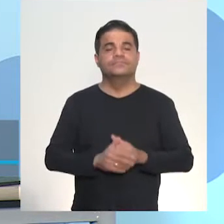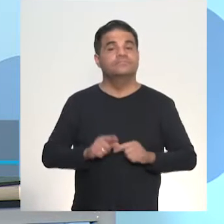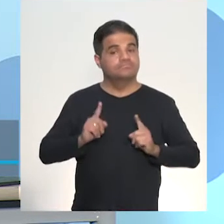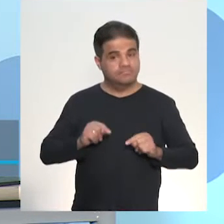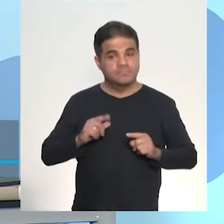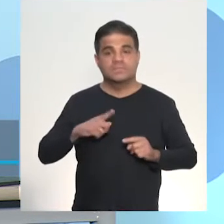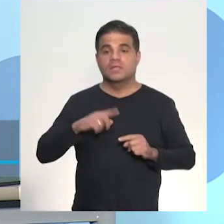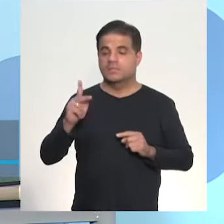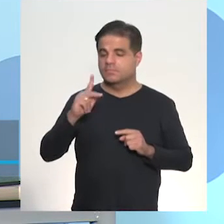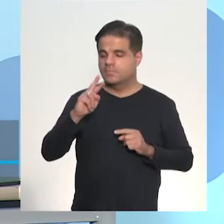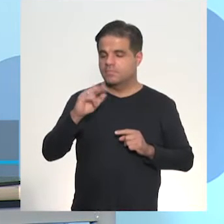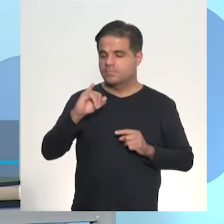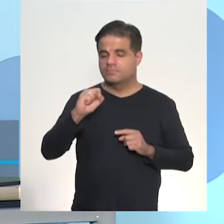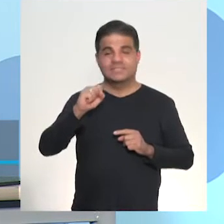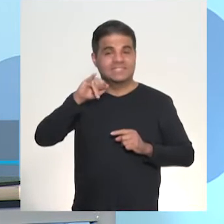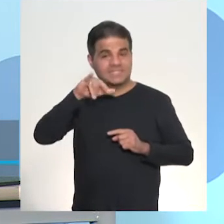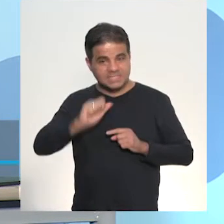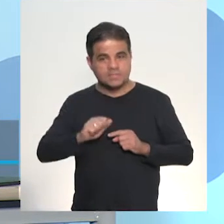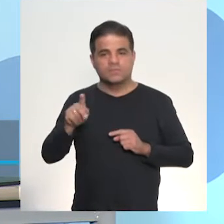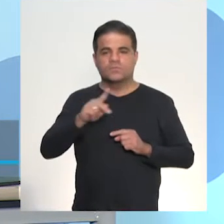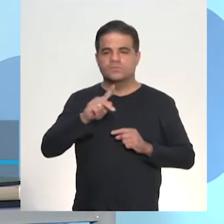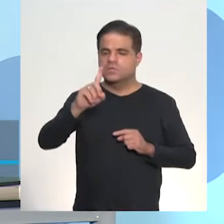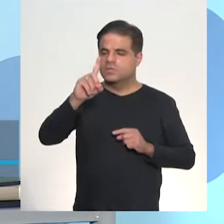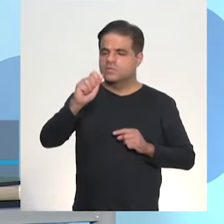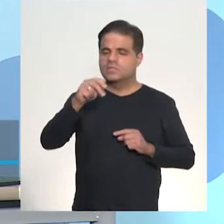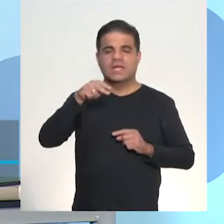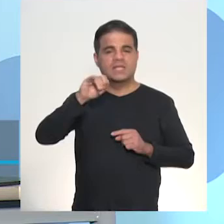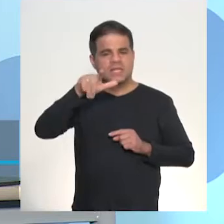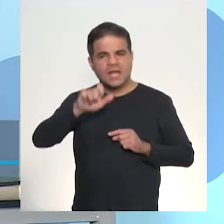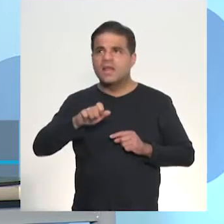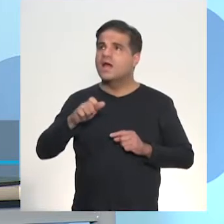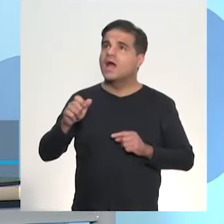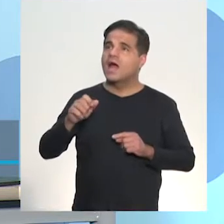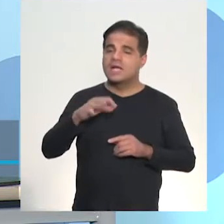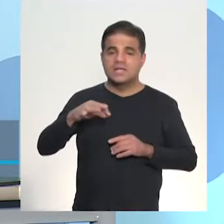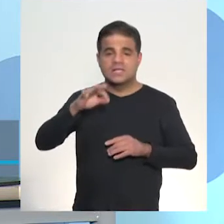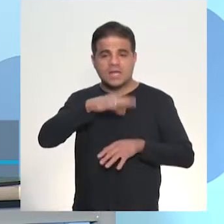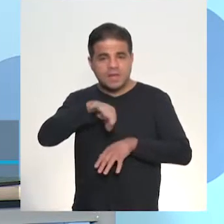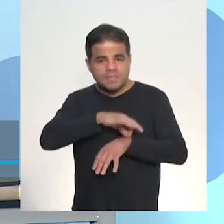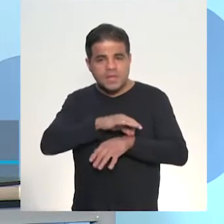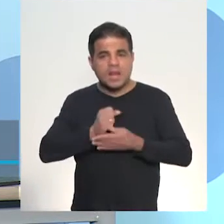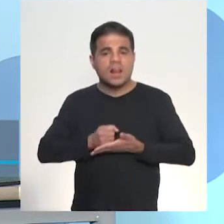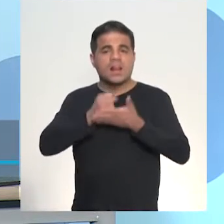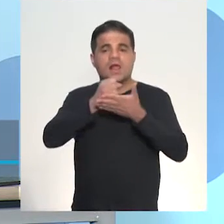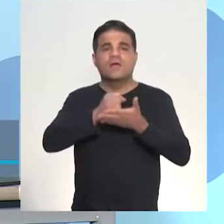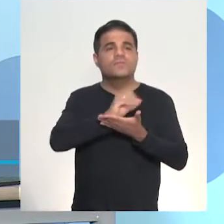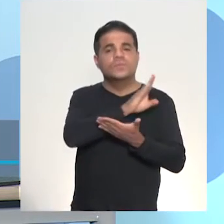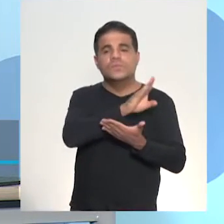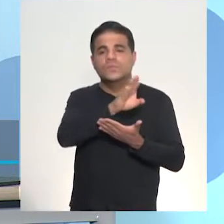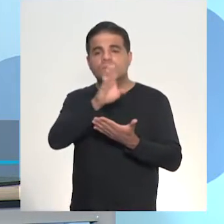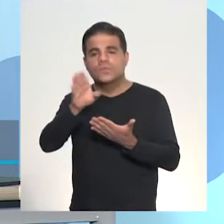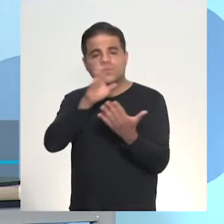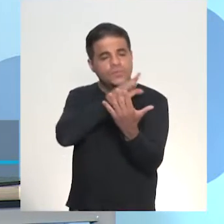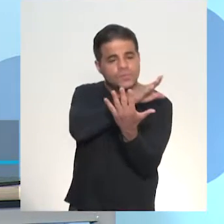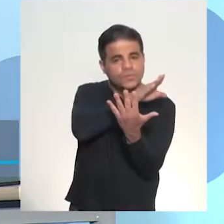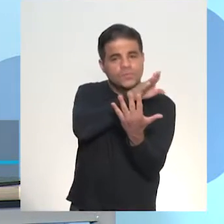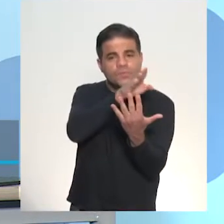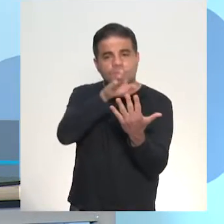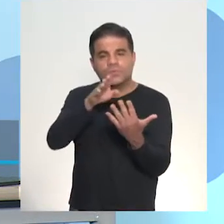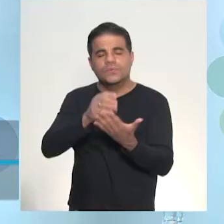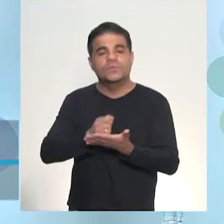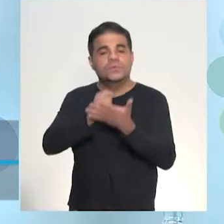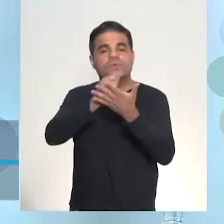Aí tem a Priscila, que é aluna da Pro Daniele. Colocou assim, as abelhas levam pólen de flores para outras flores. Então eles focaram na questão